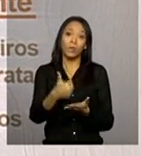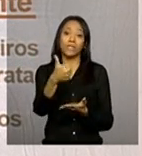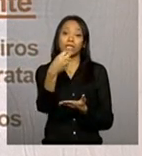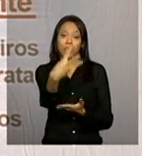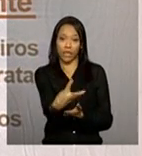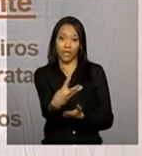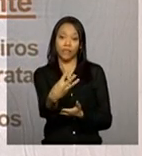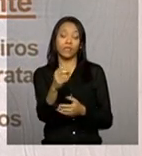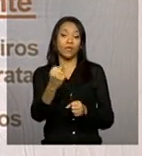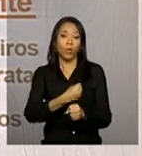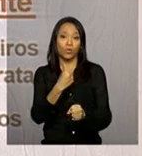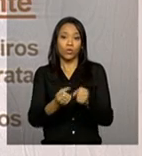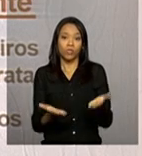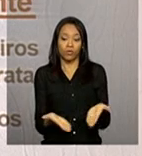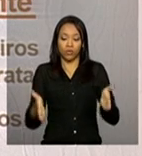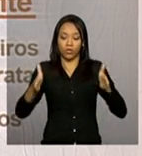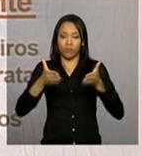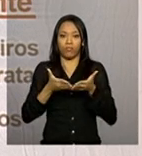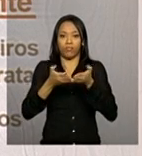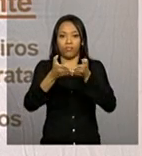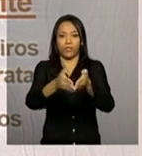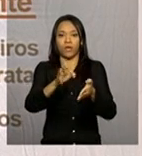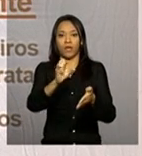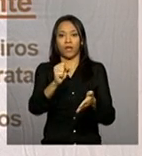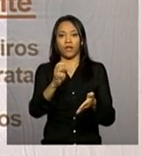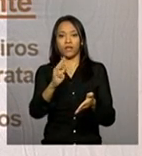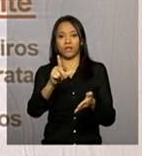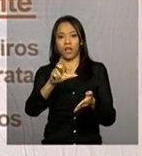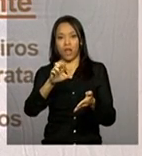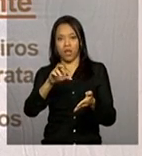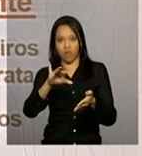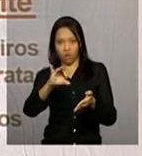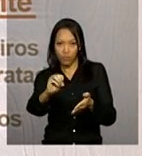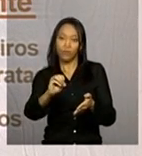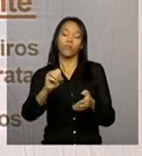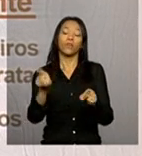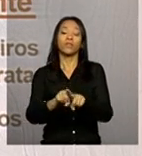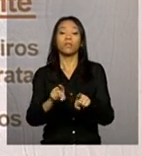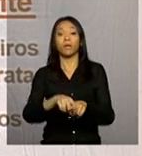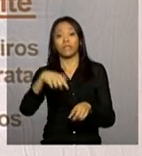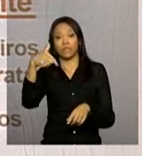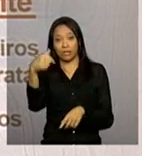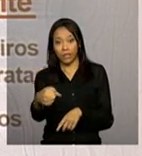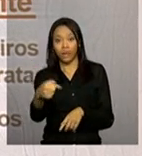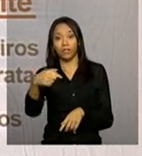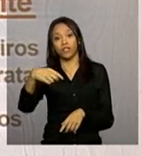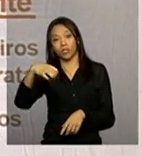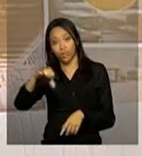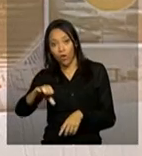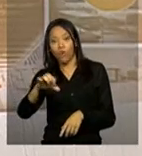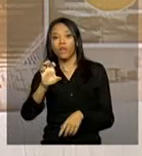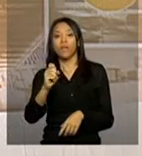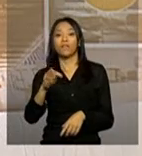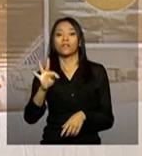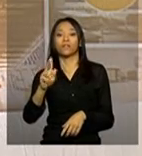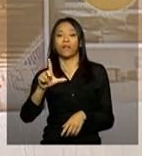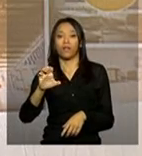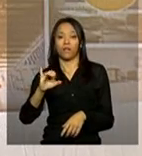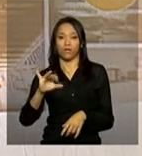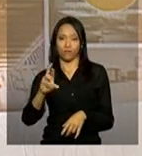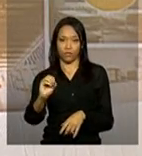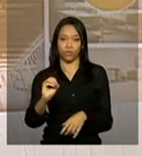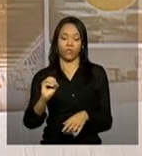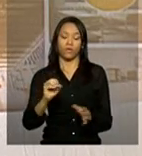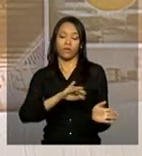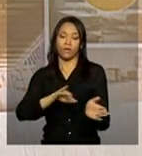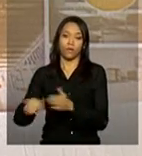priorizou, no fundo, para a contratação, outras 256 embarcações e 7 novos estaleiros.